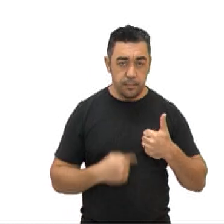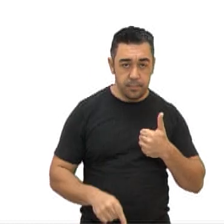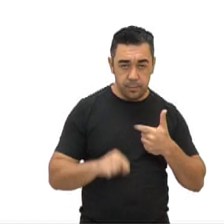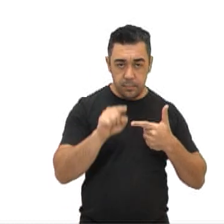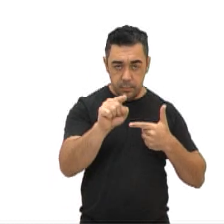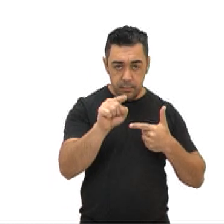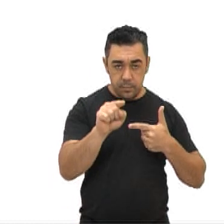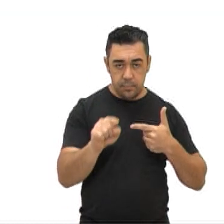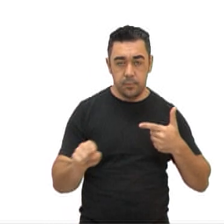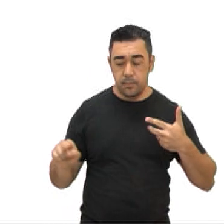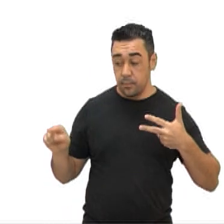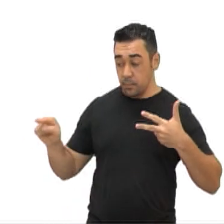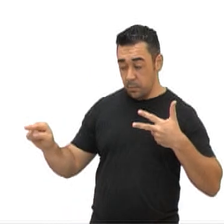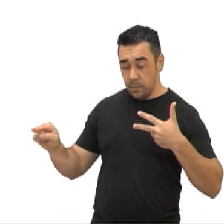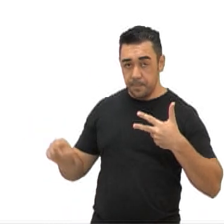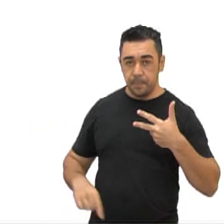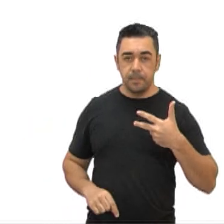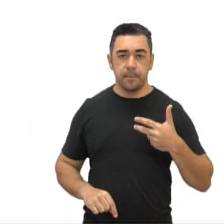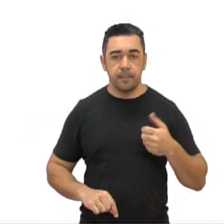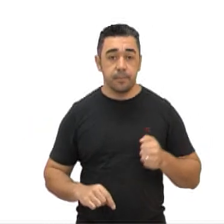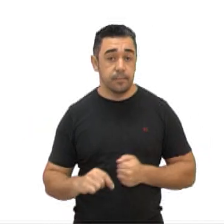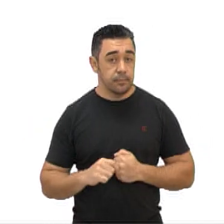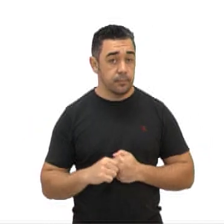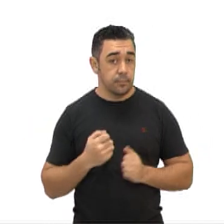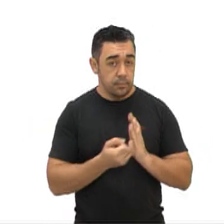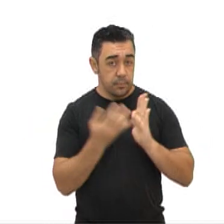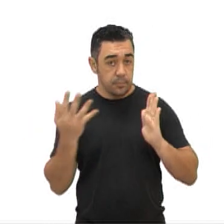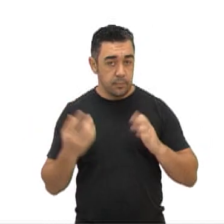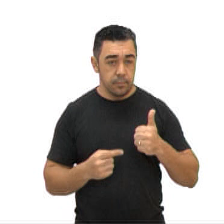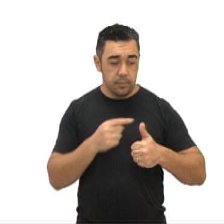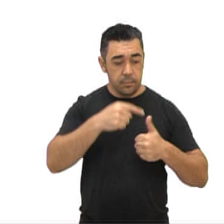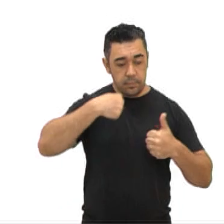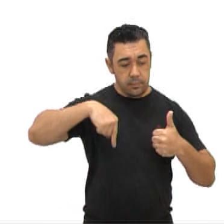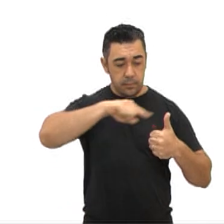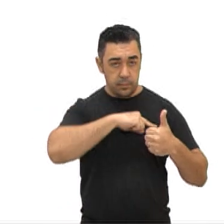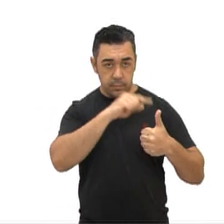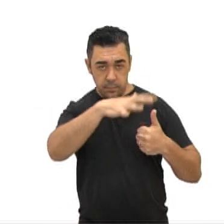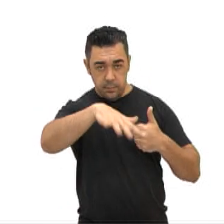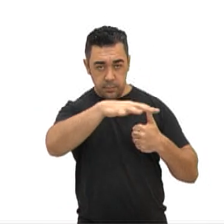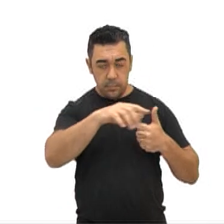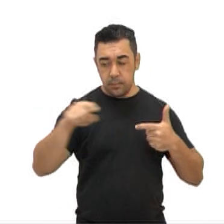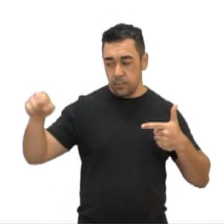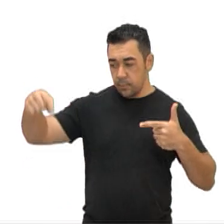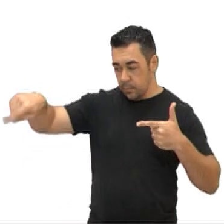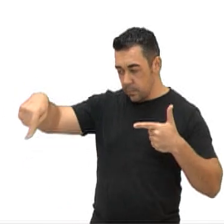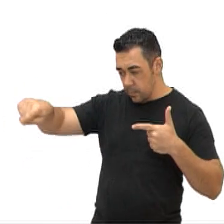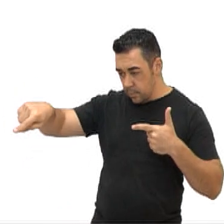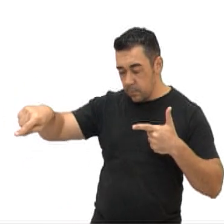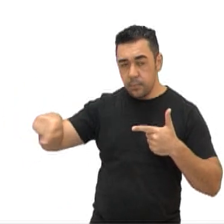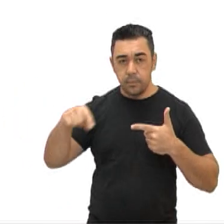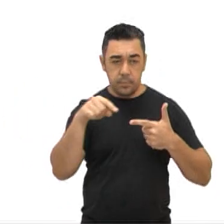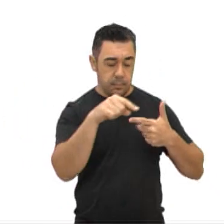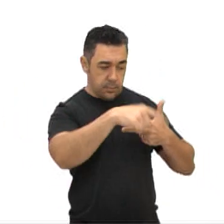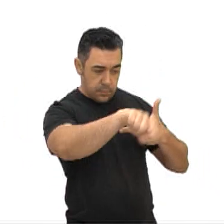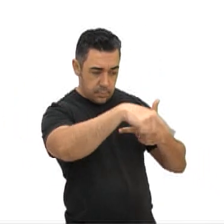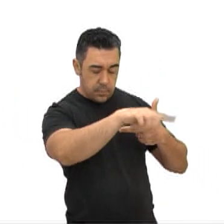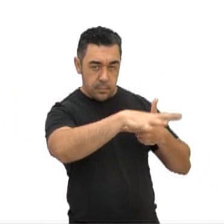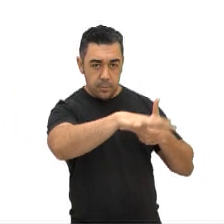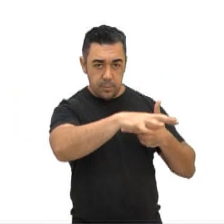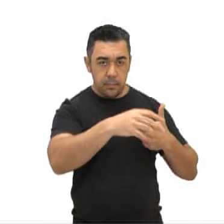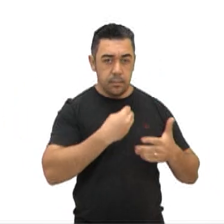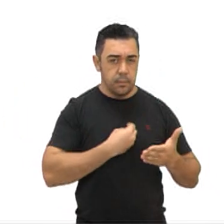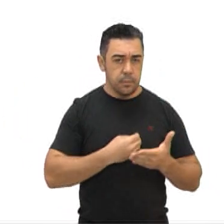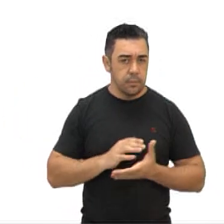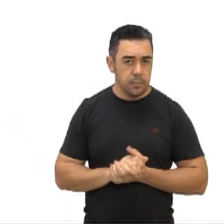ele, ella ou usted vive, nosotros vivimos, vosotros vivís, ellos, ellas e ustedes